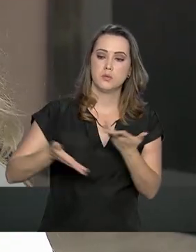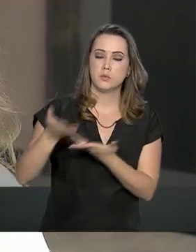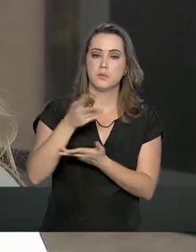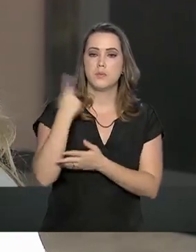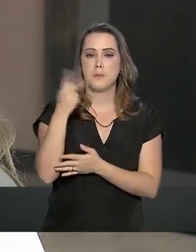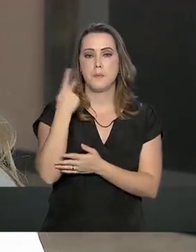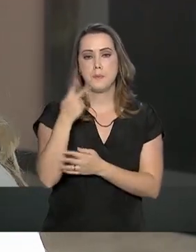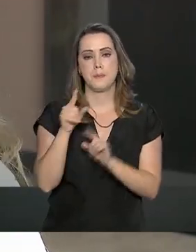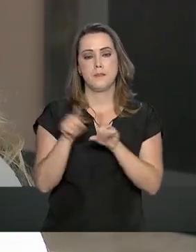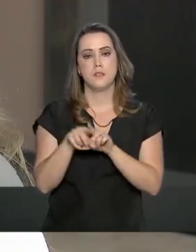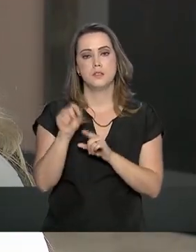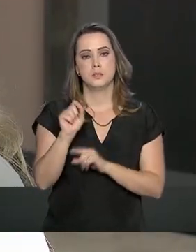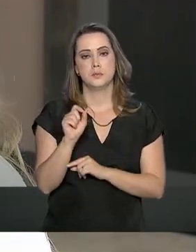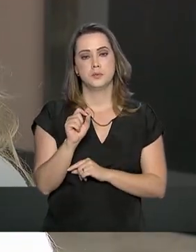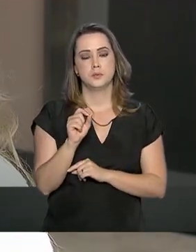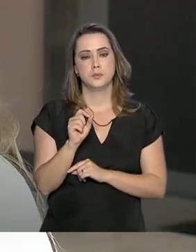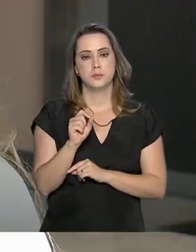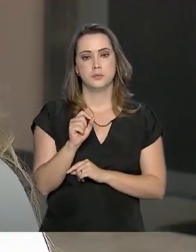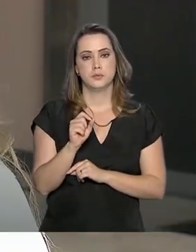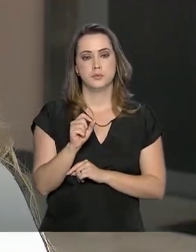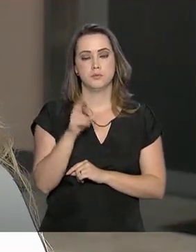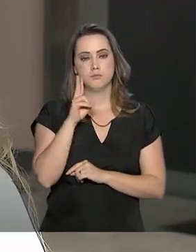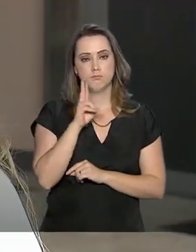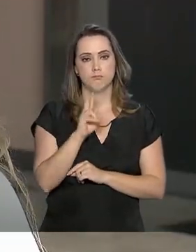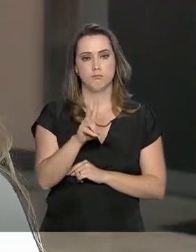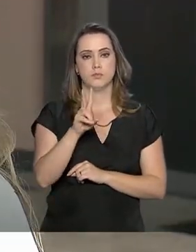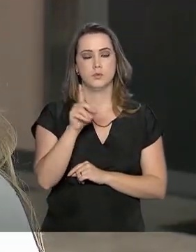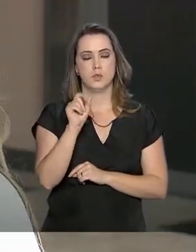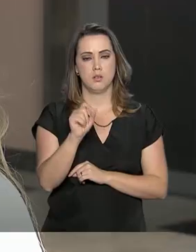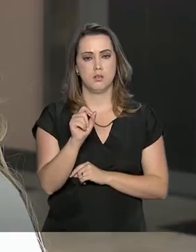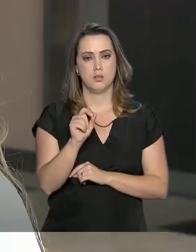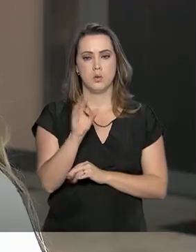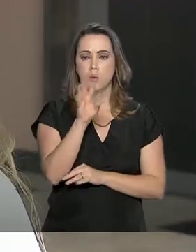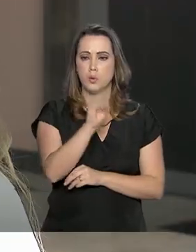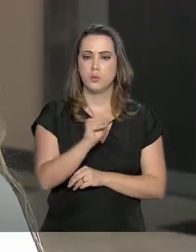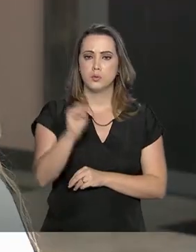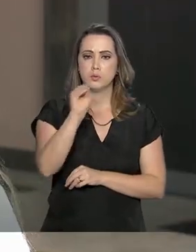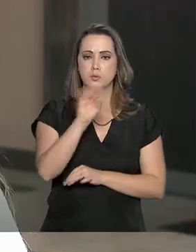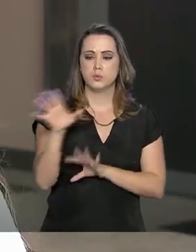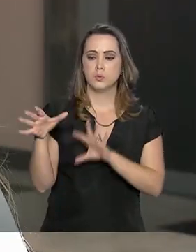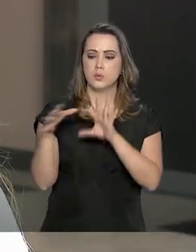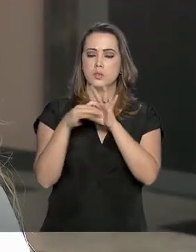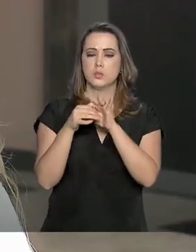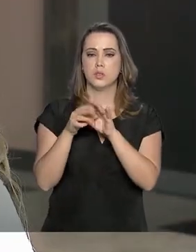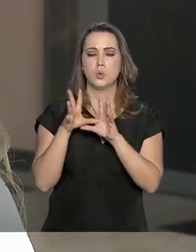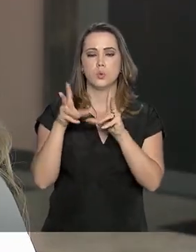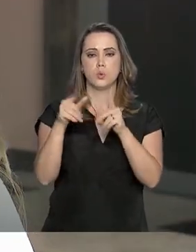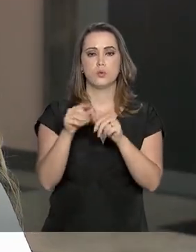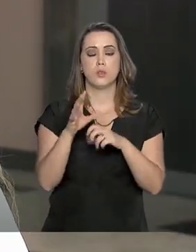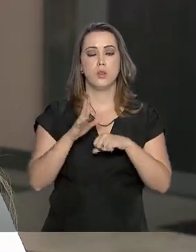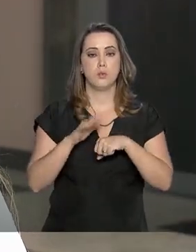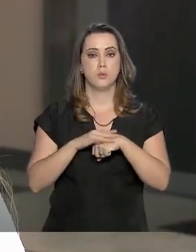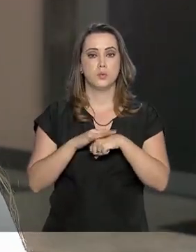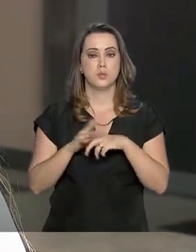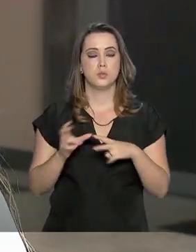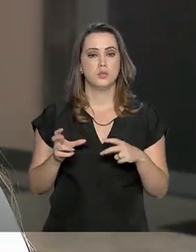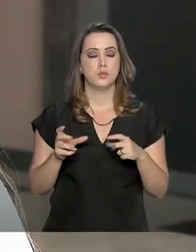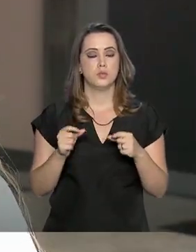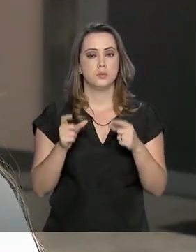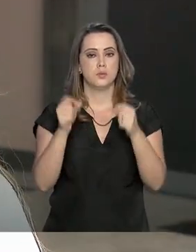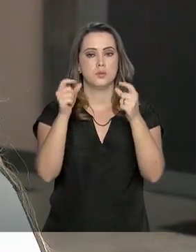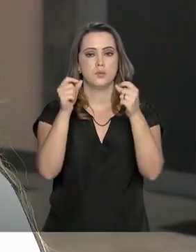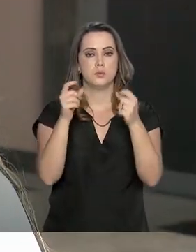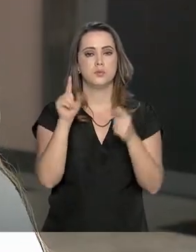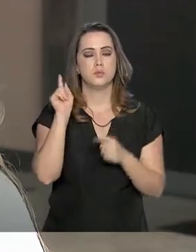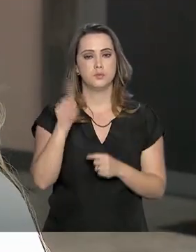dessas políticas e na visão do cuidado integral ao câncer. Esse é um dos grandes desafios,